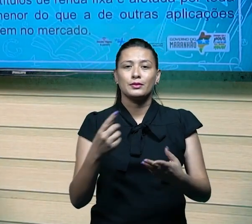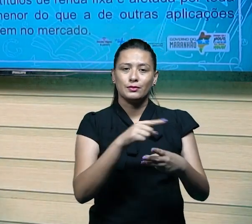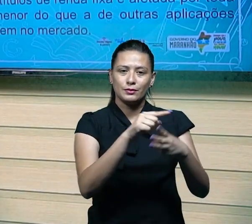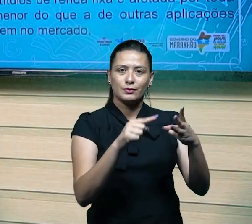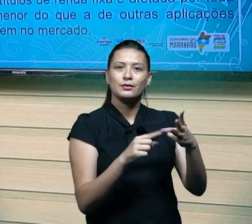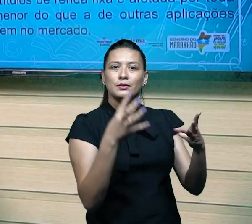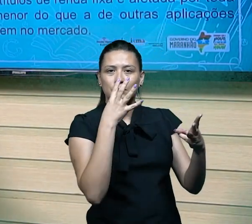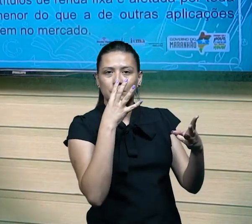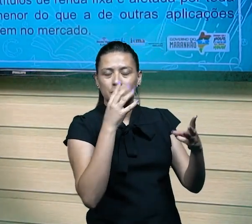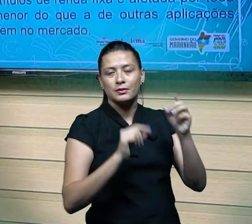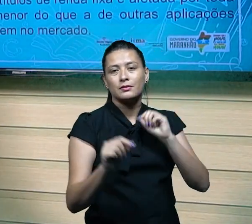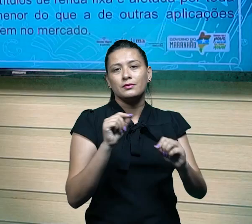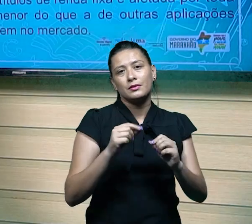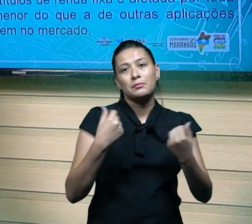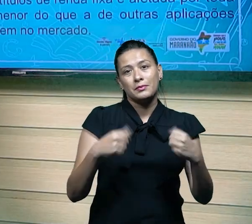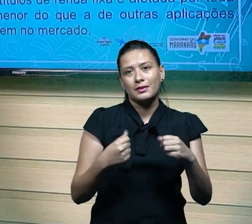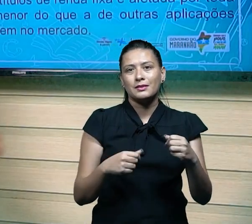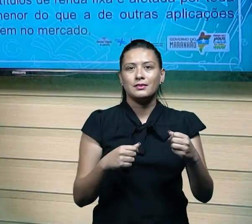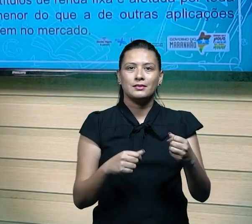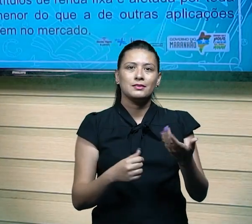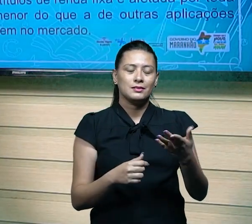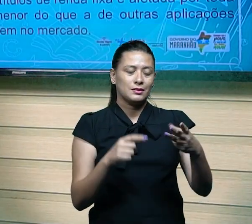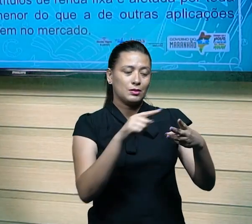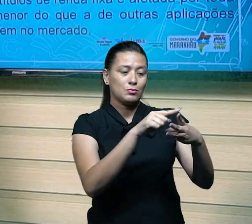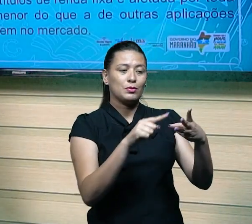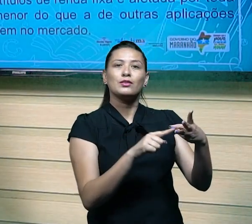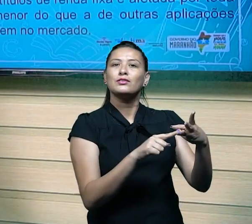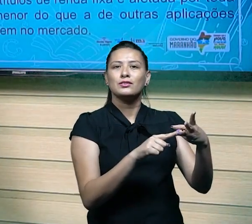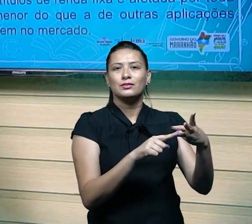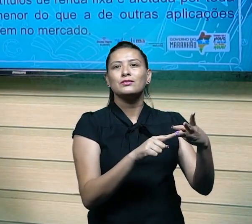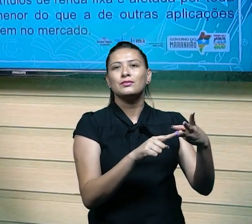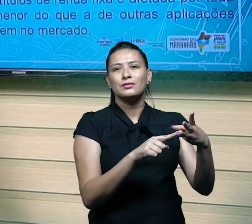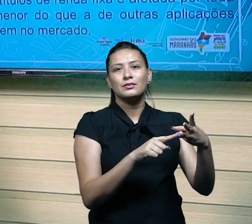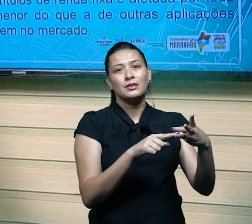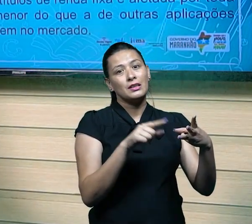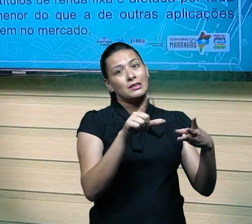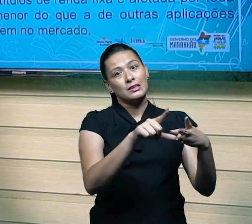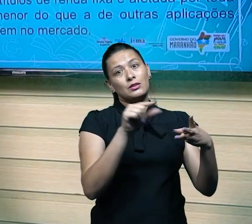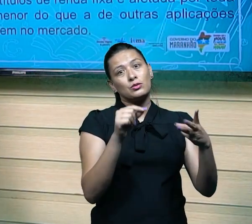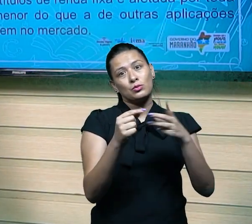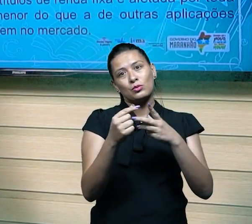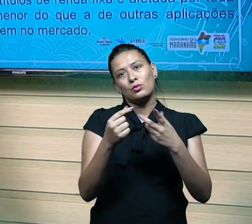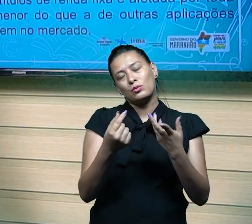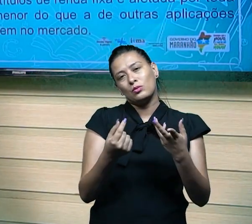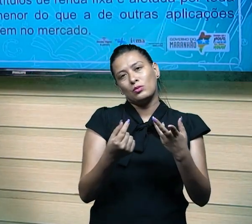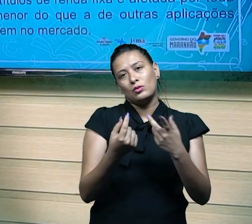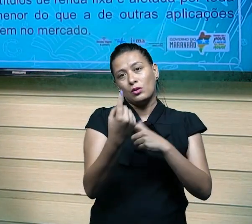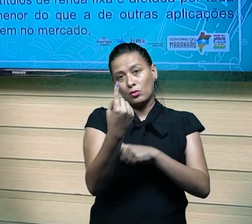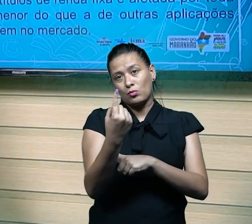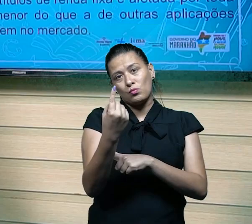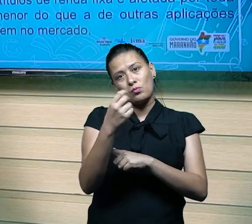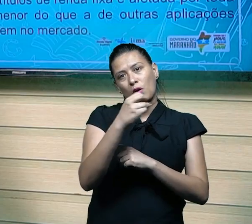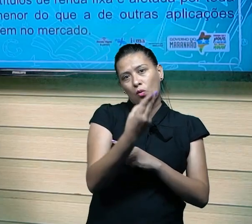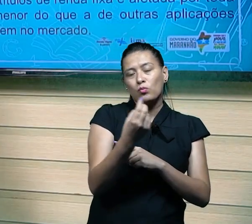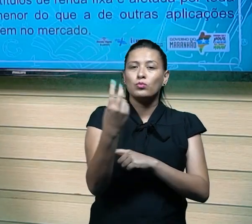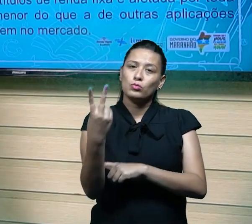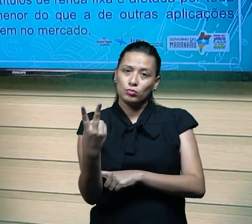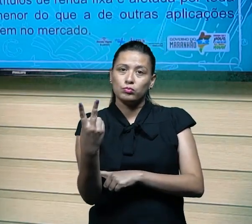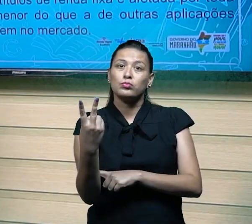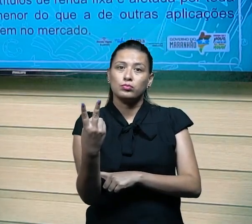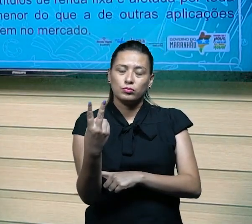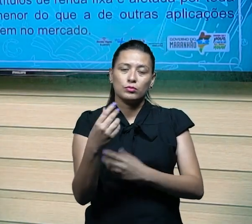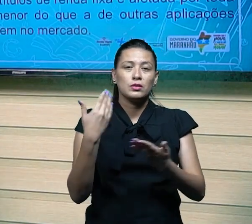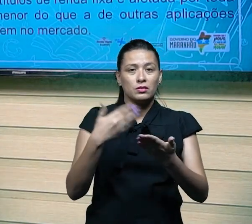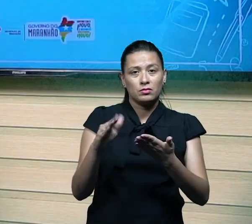observar que eu tenho que abrir a mão de uma das opções da tríade de investimentos, do risco, da rentabilidade ou